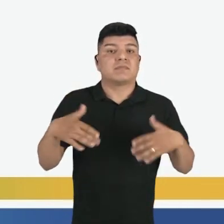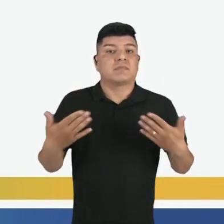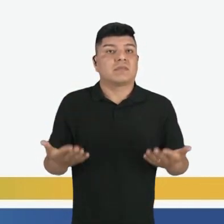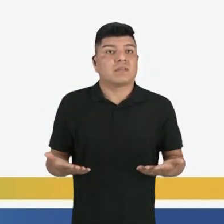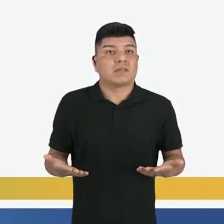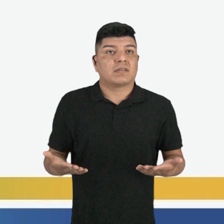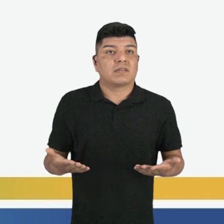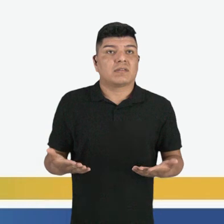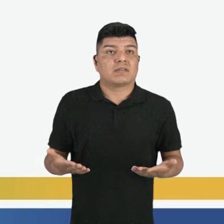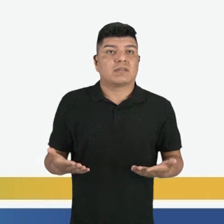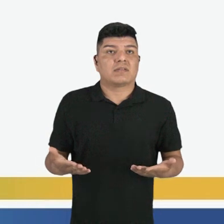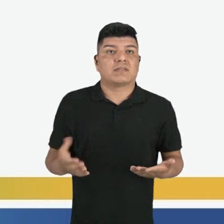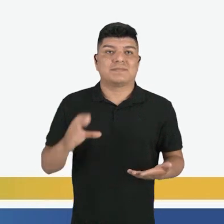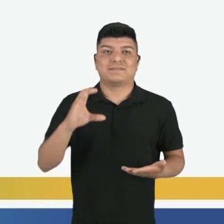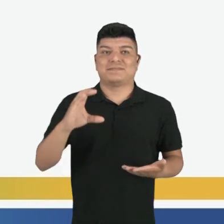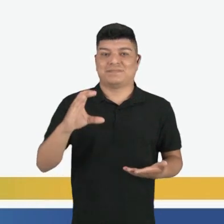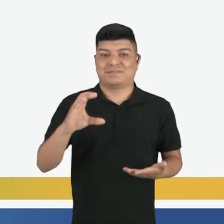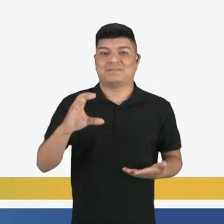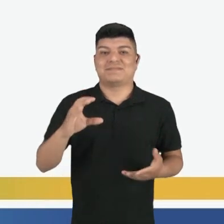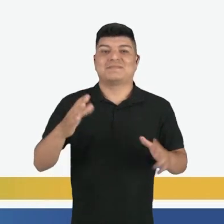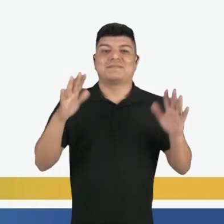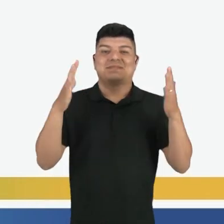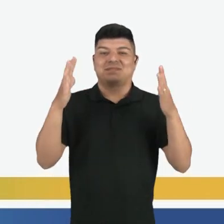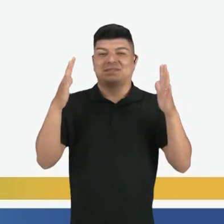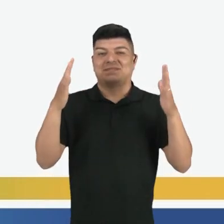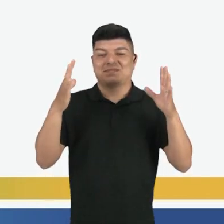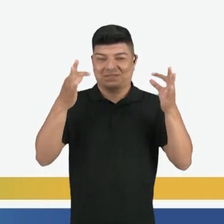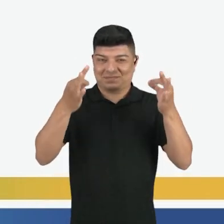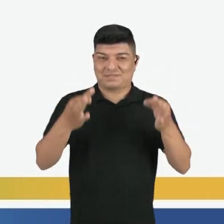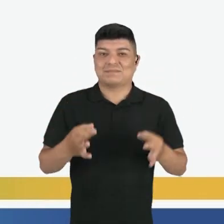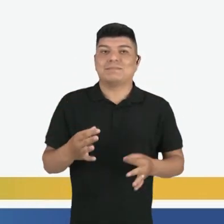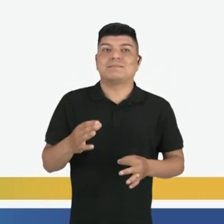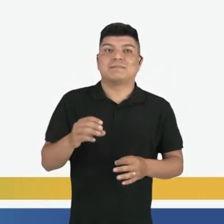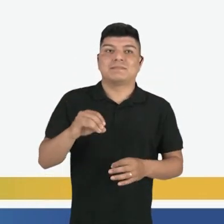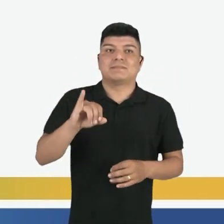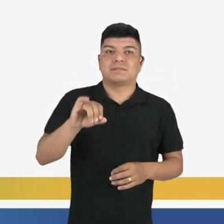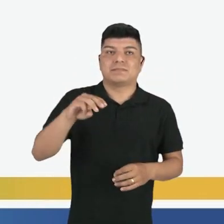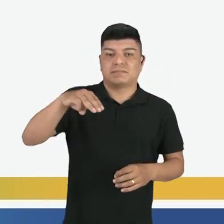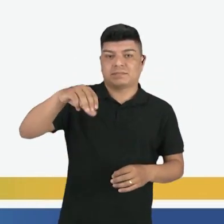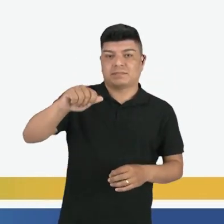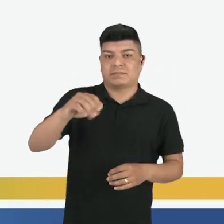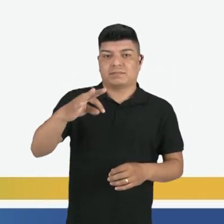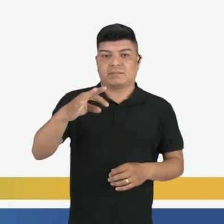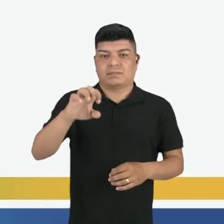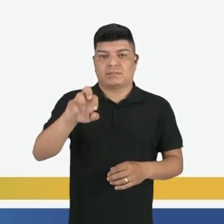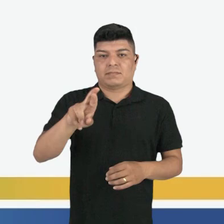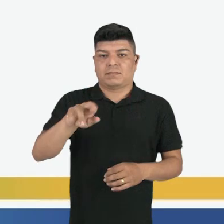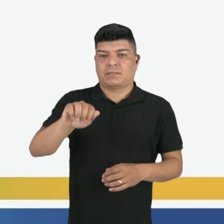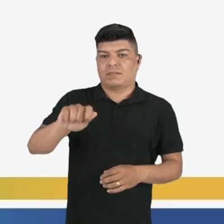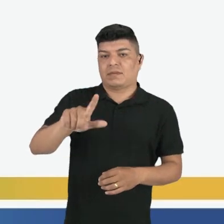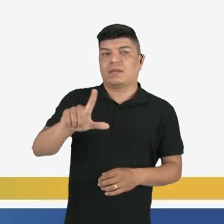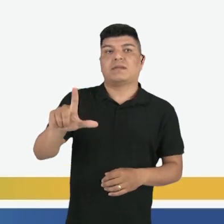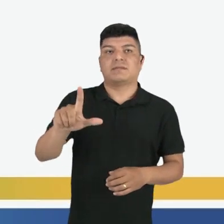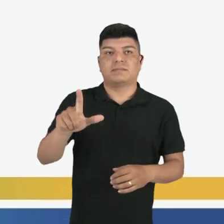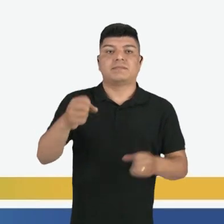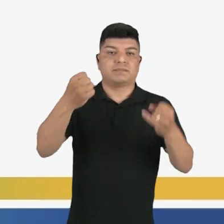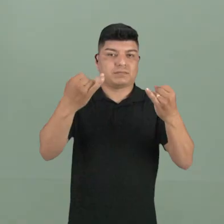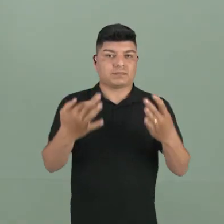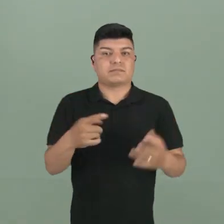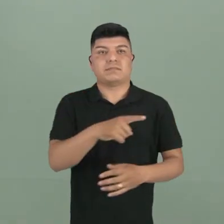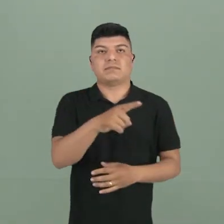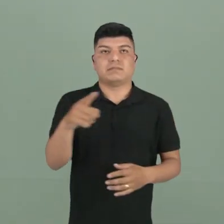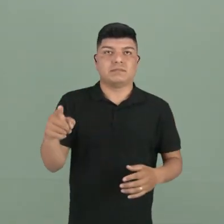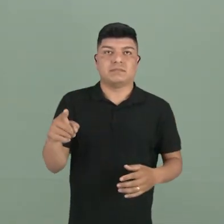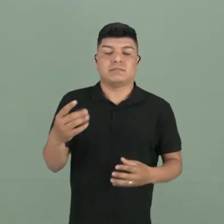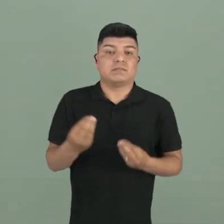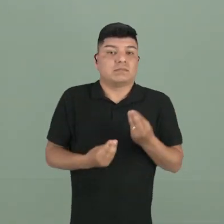alternativa correta é a letra C, tá certo, é imaterial, era aquilo que eu estava explicando para vocês, que tem a